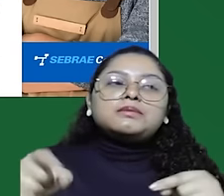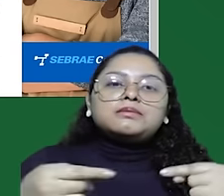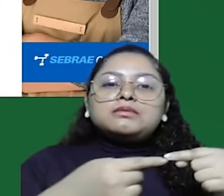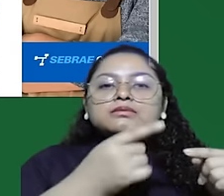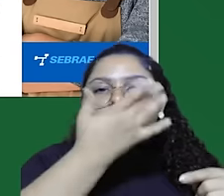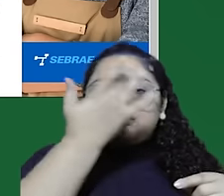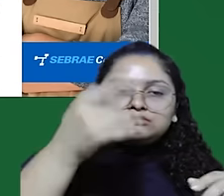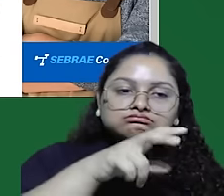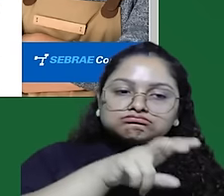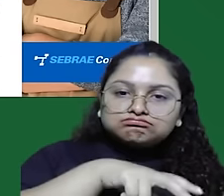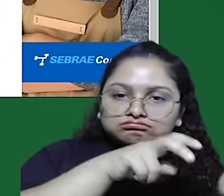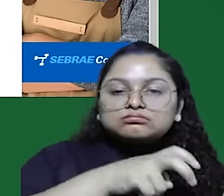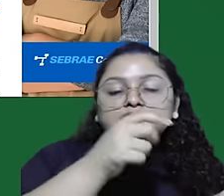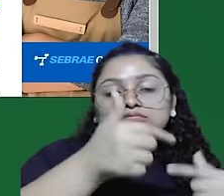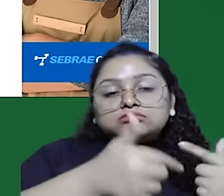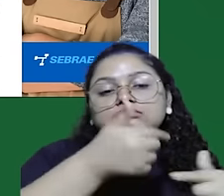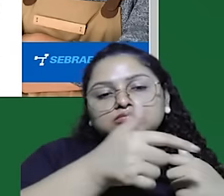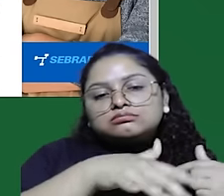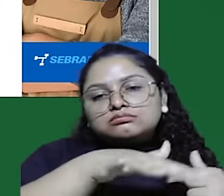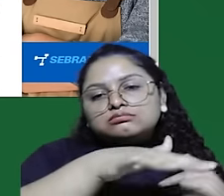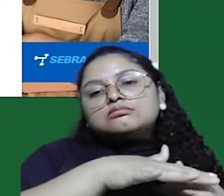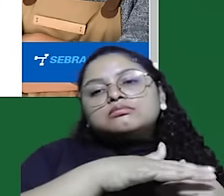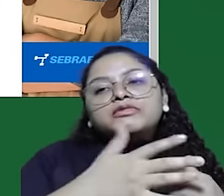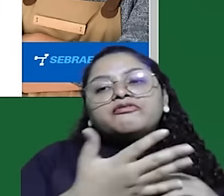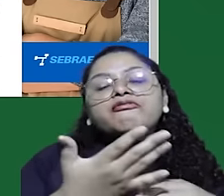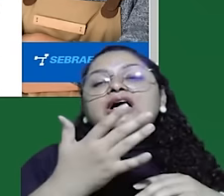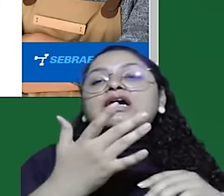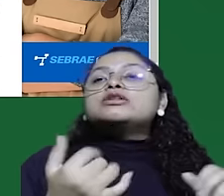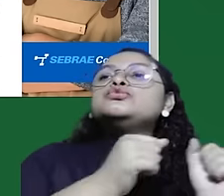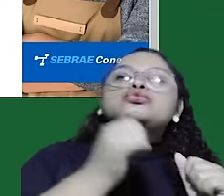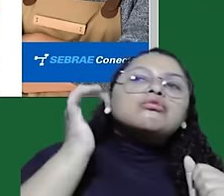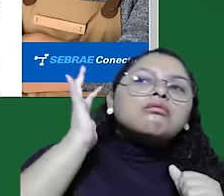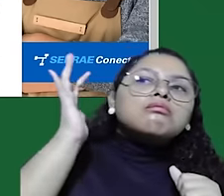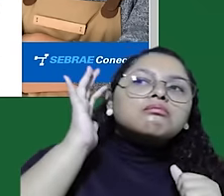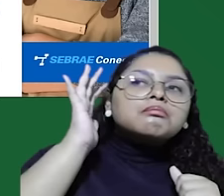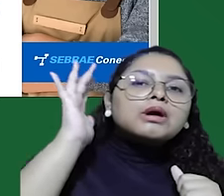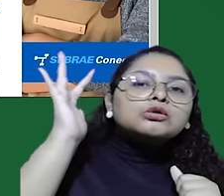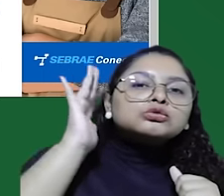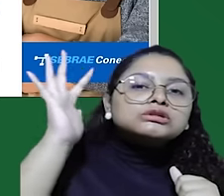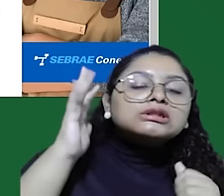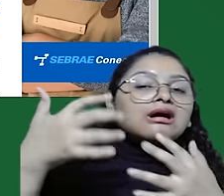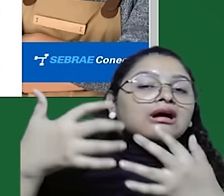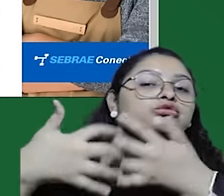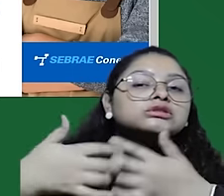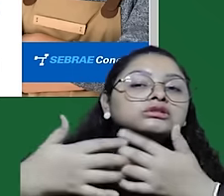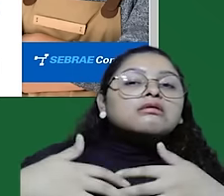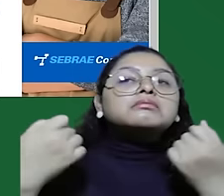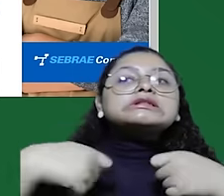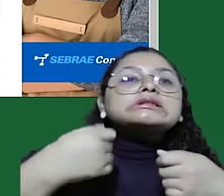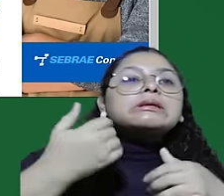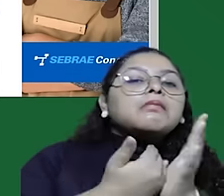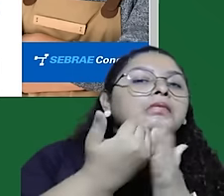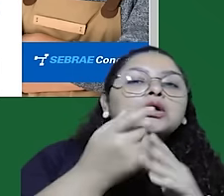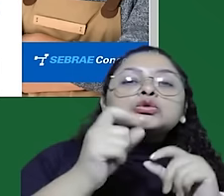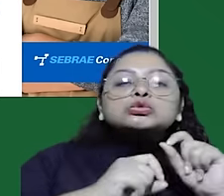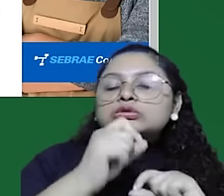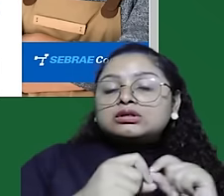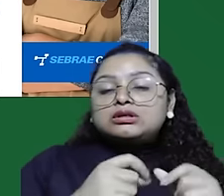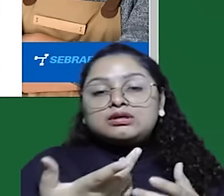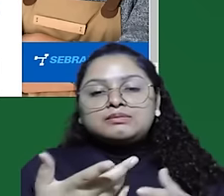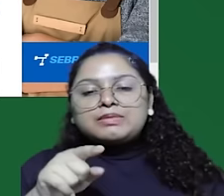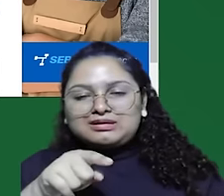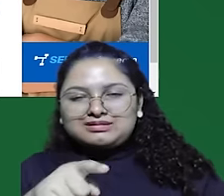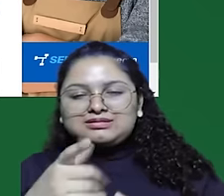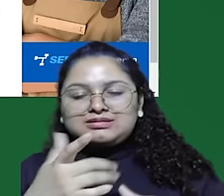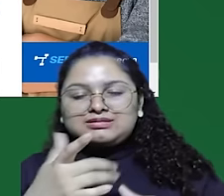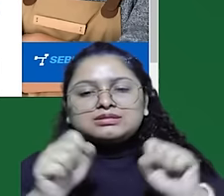gente vai atuar nesse sentido e raciocinar Quais são as maiores necessidades mas do jeito que tá aqui o sistema dá